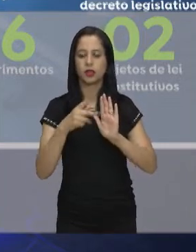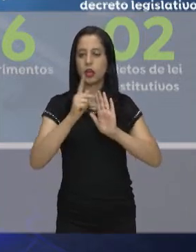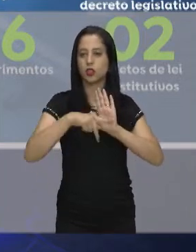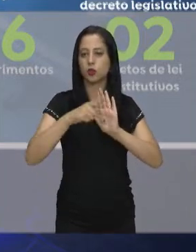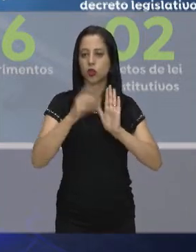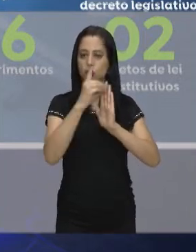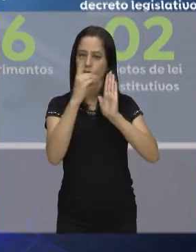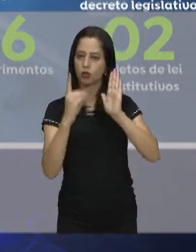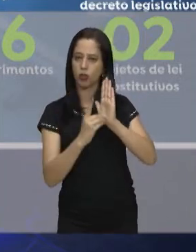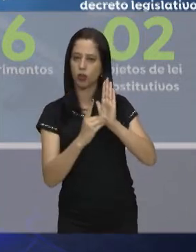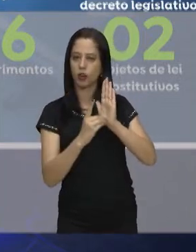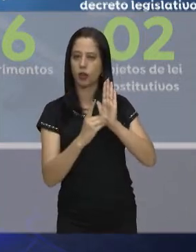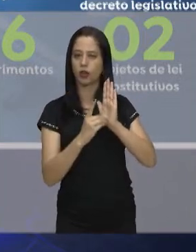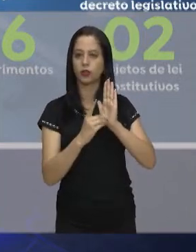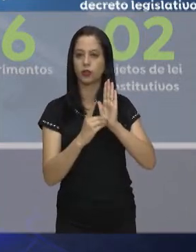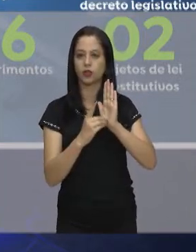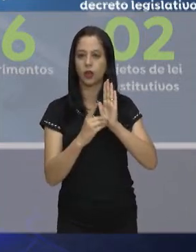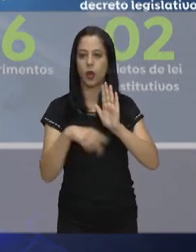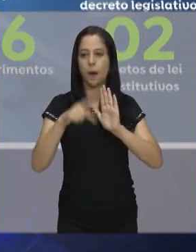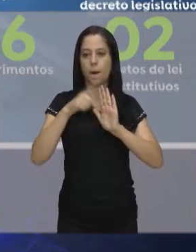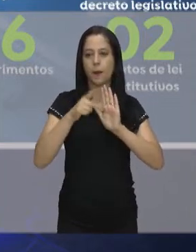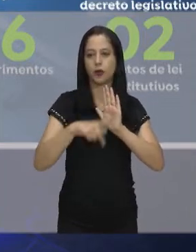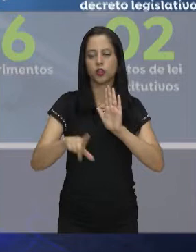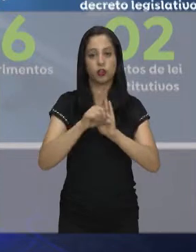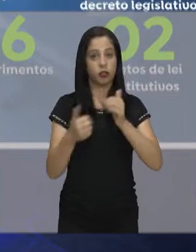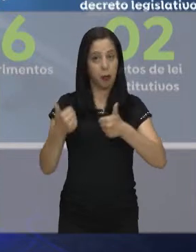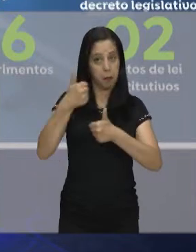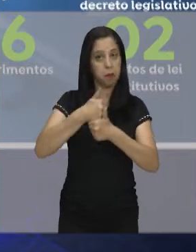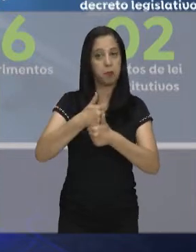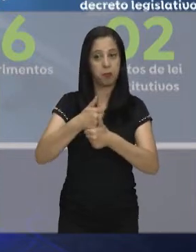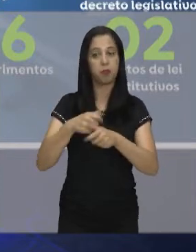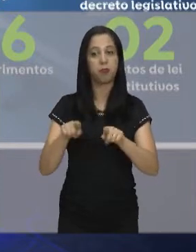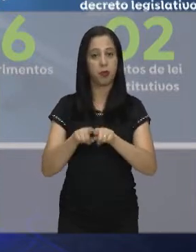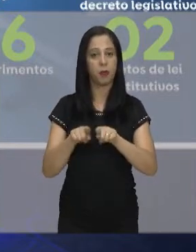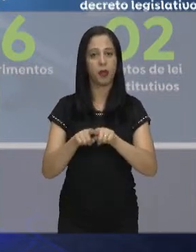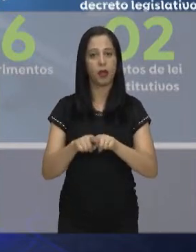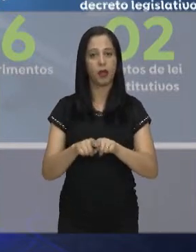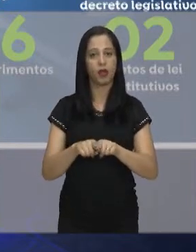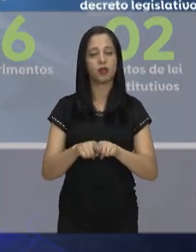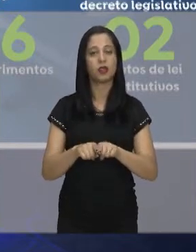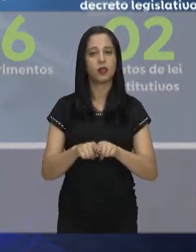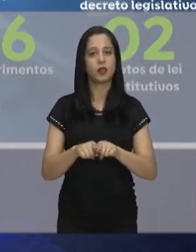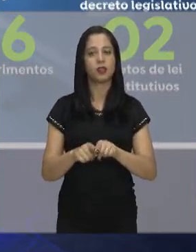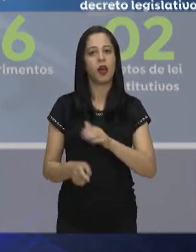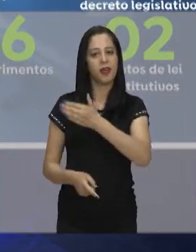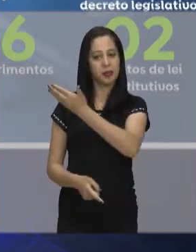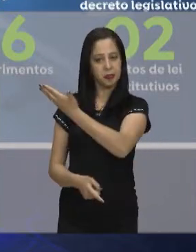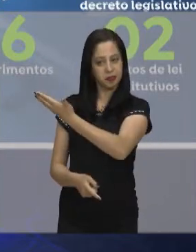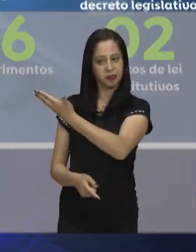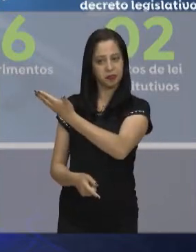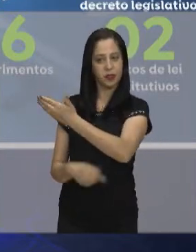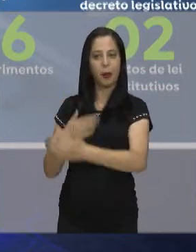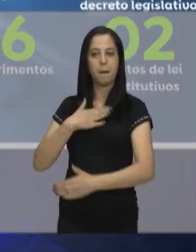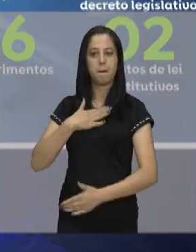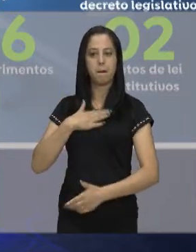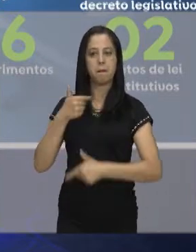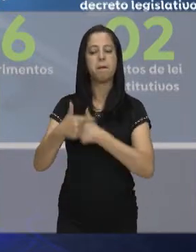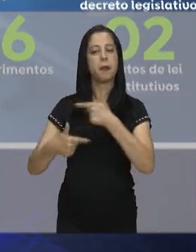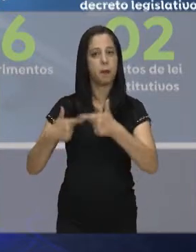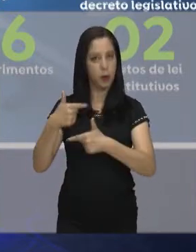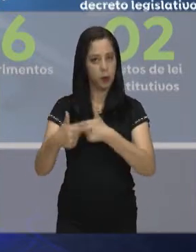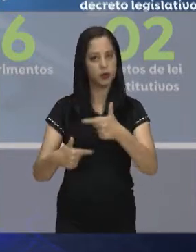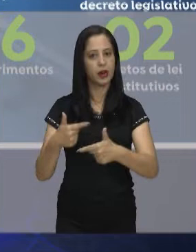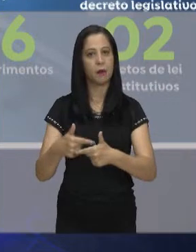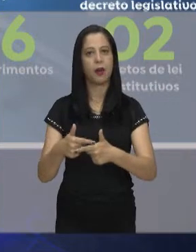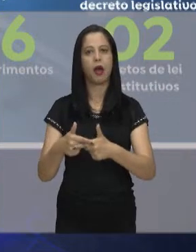decretos legislativos e 2 projetos substitutivos. Então, esse é o trabalho nosso nesses 11 meses aí de mandato, muito trabalho também